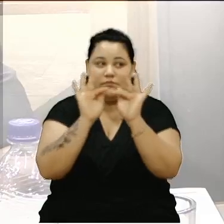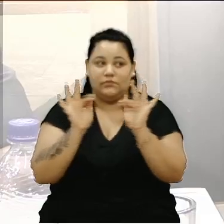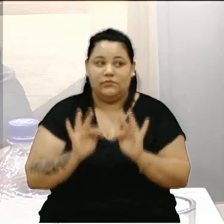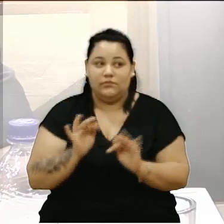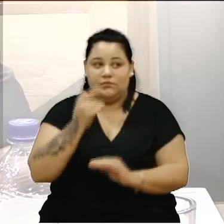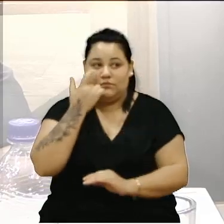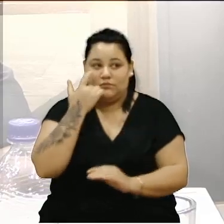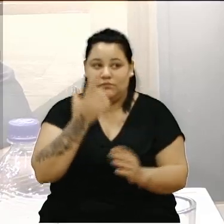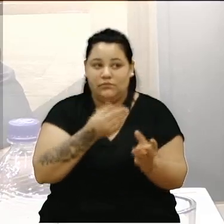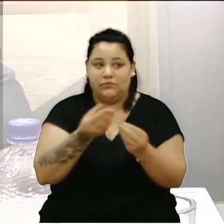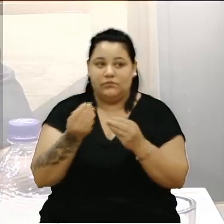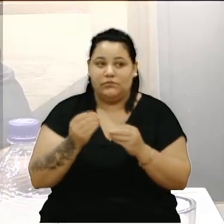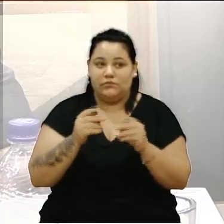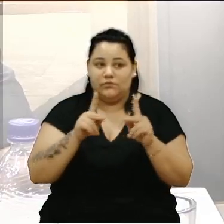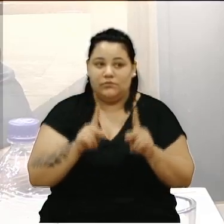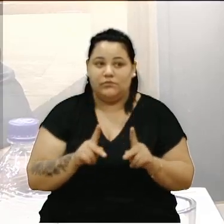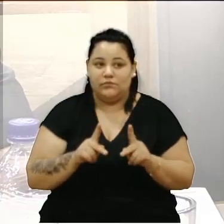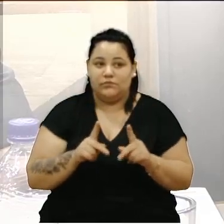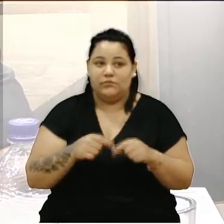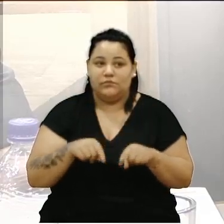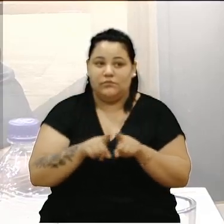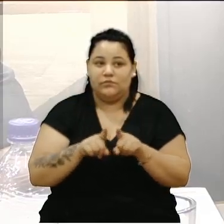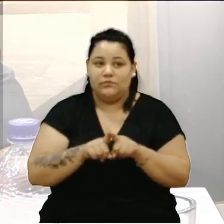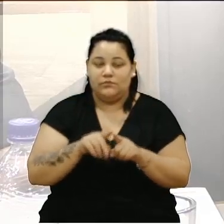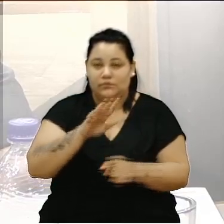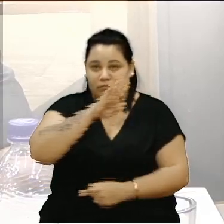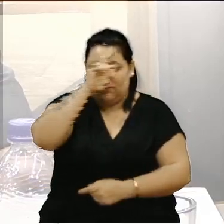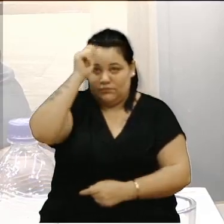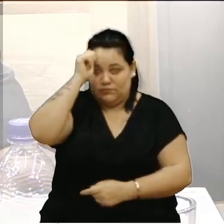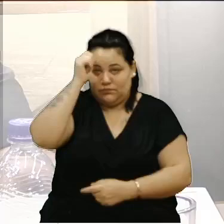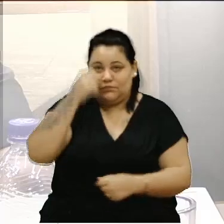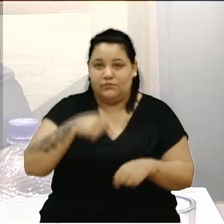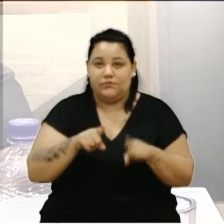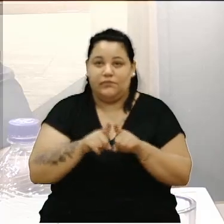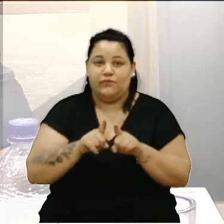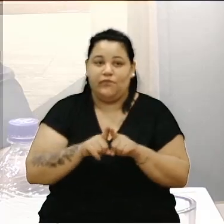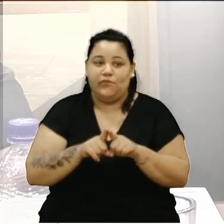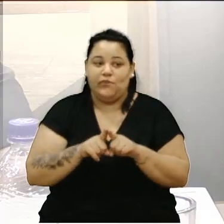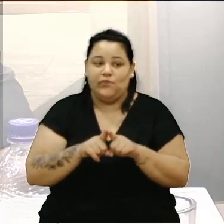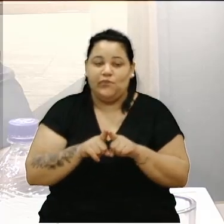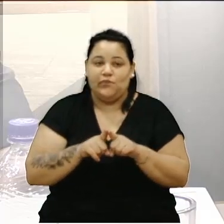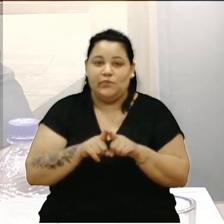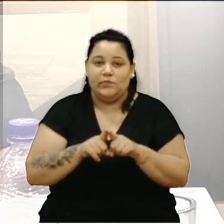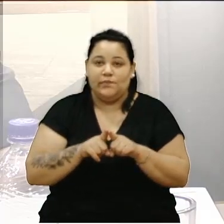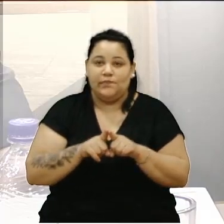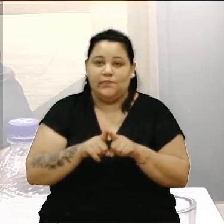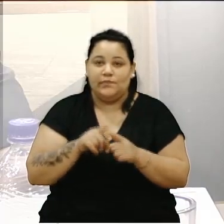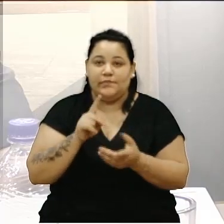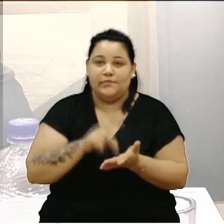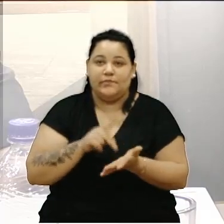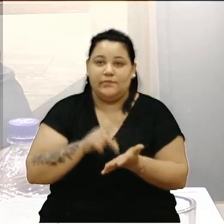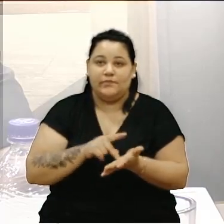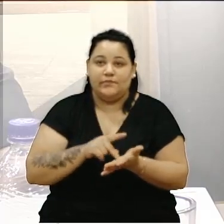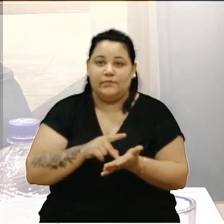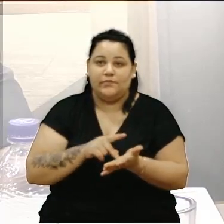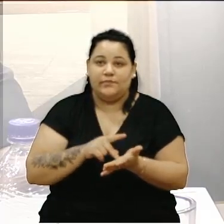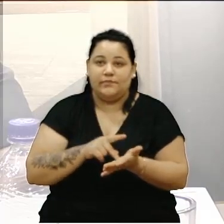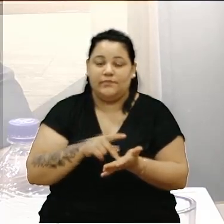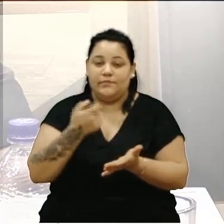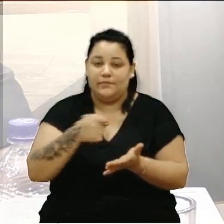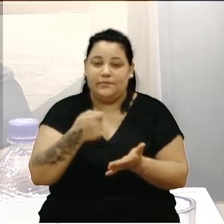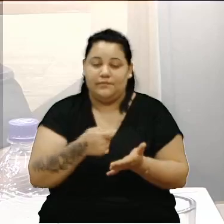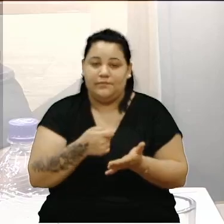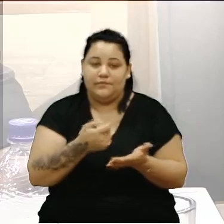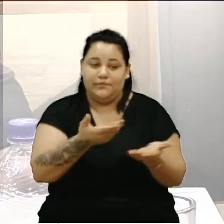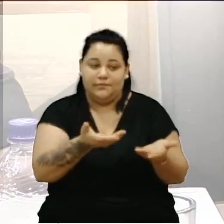pessoas, né, no Salão Nobre, ali na prefeitura, utilizando aquele espaço, né, para, de fato, serem contemplados com